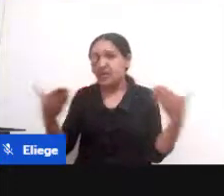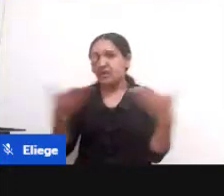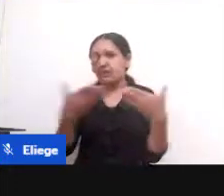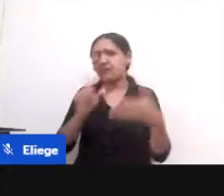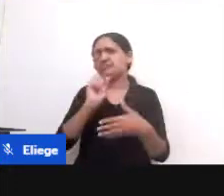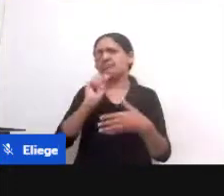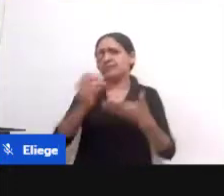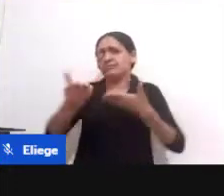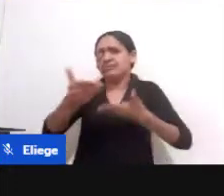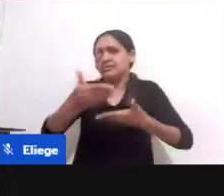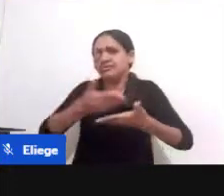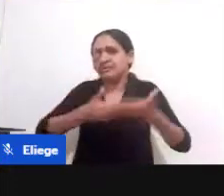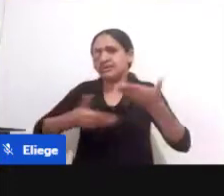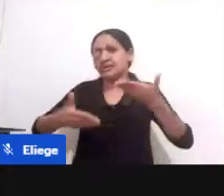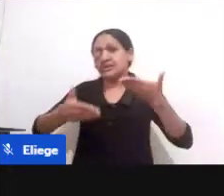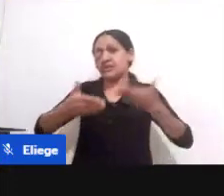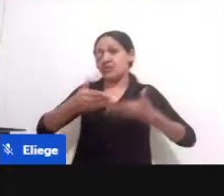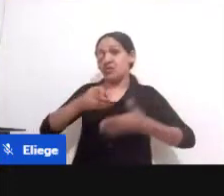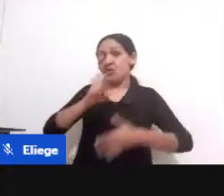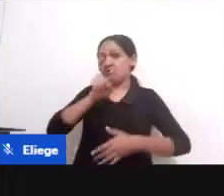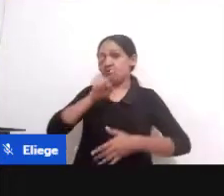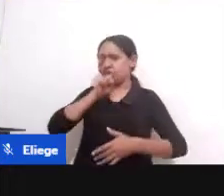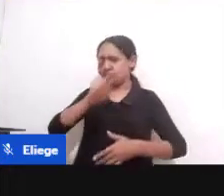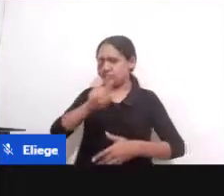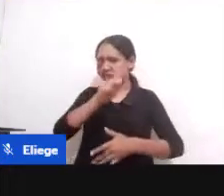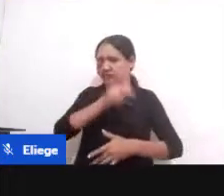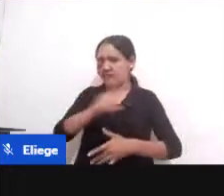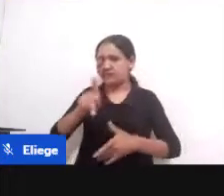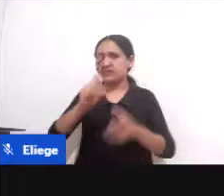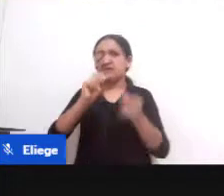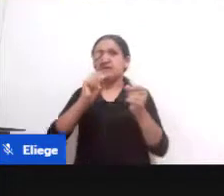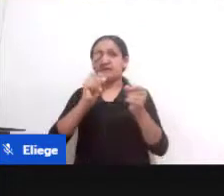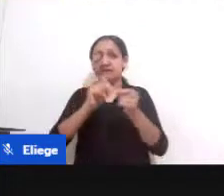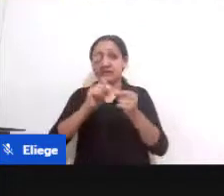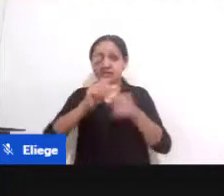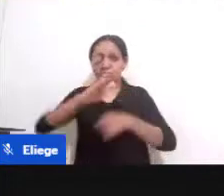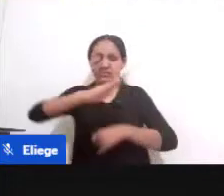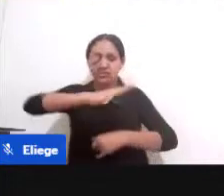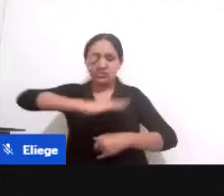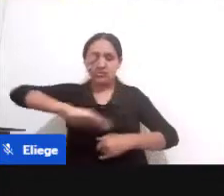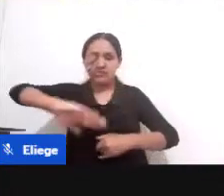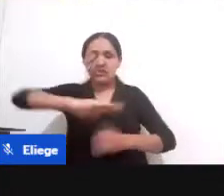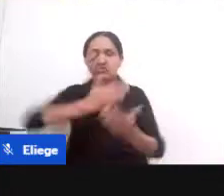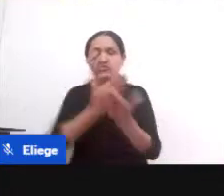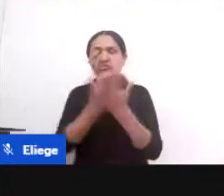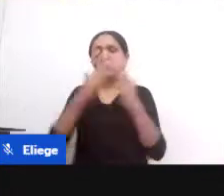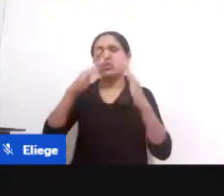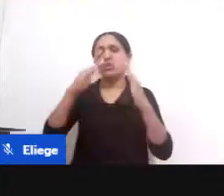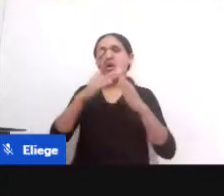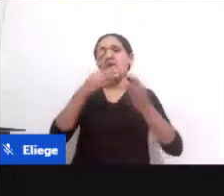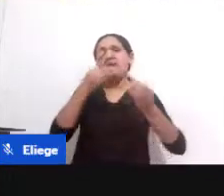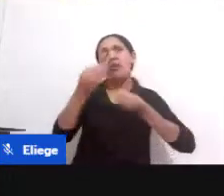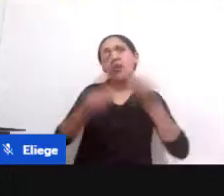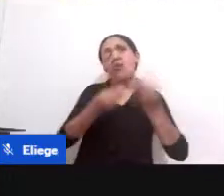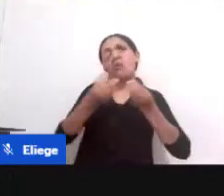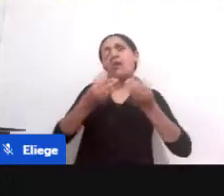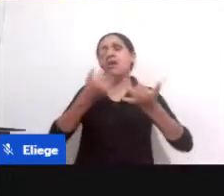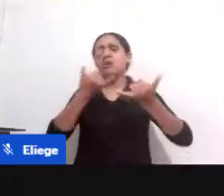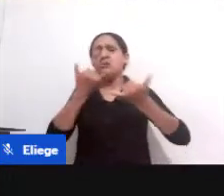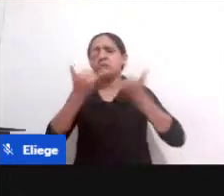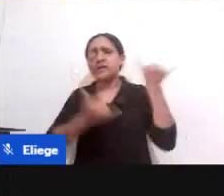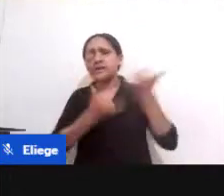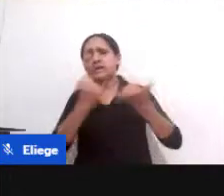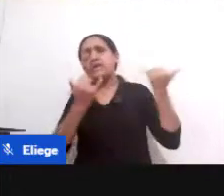que você, professor, irá proporcionar a ele no ambiente escolar, através do quê? Das brincadeiras, das rodas de